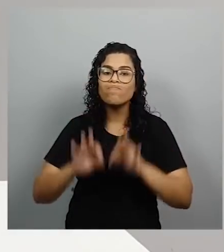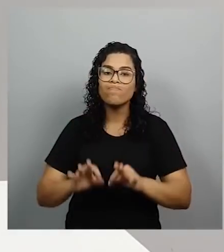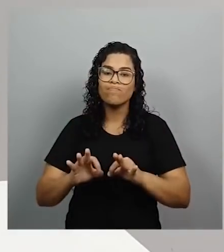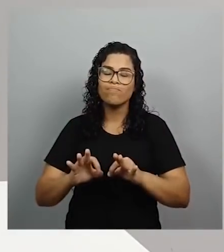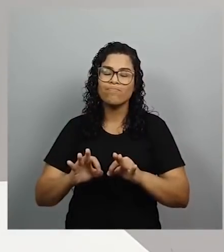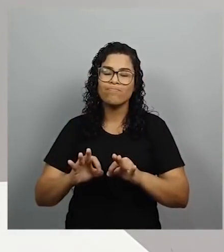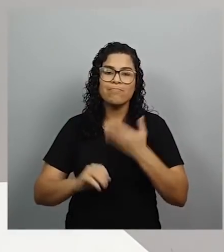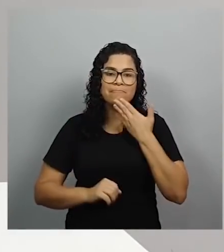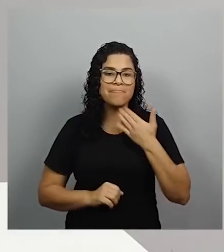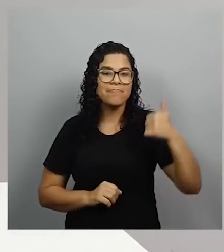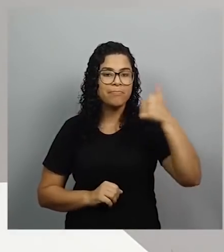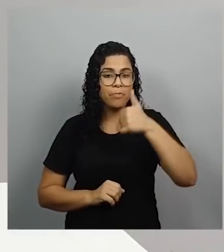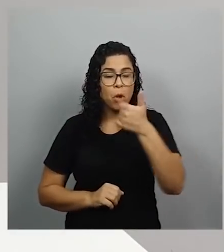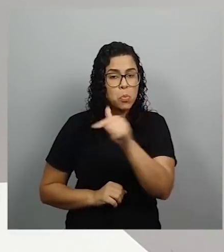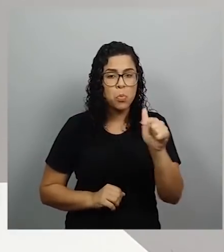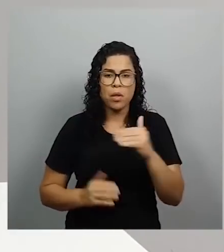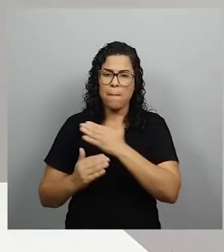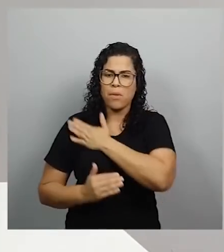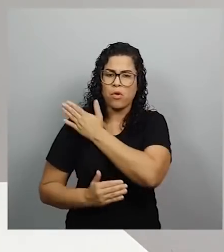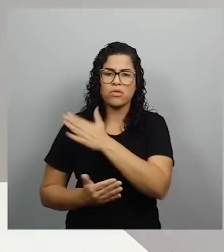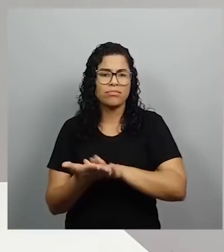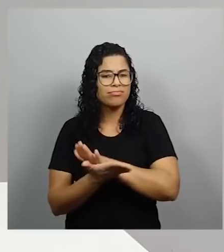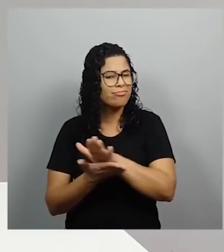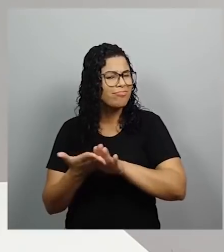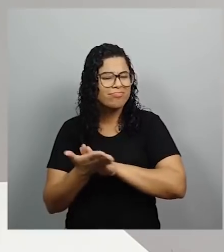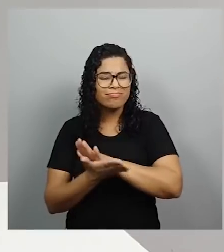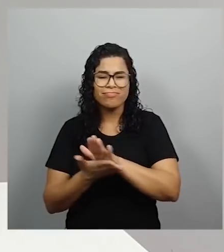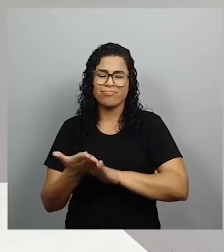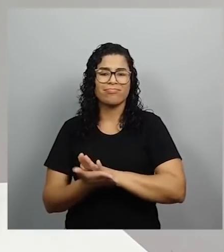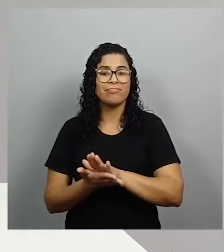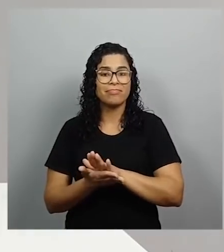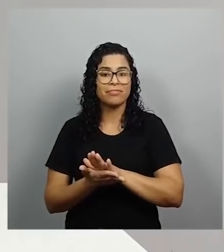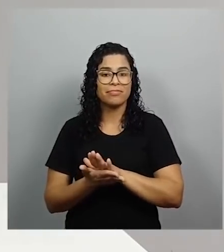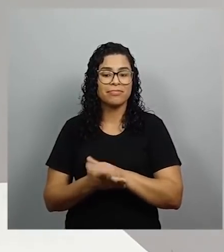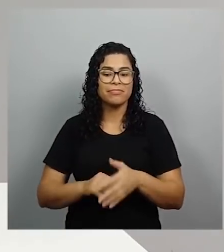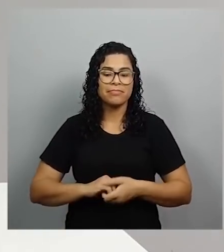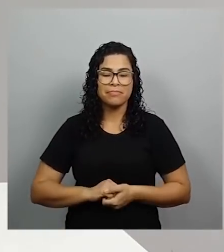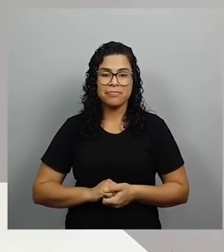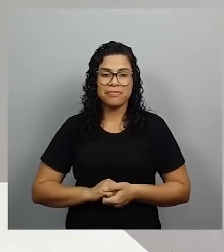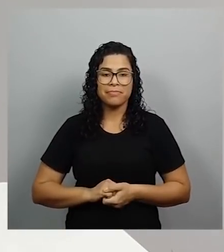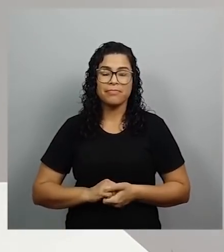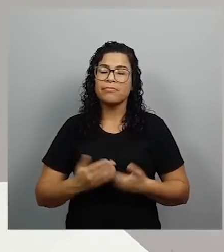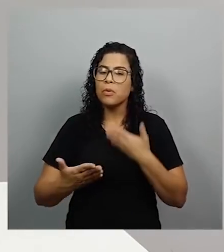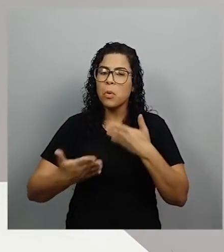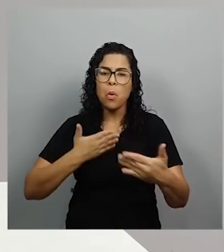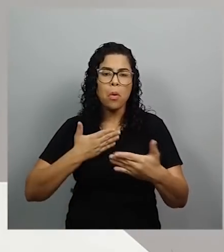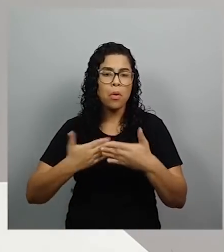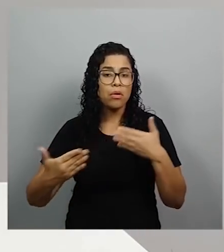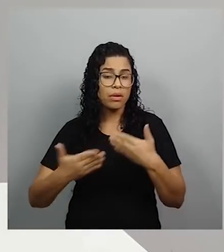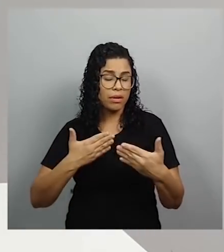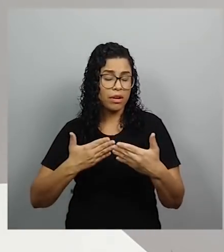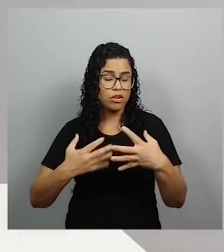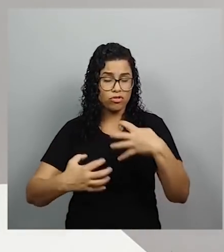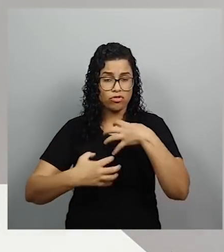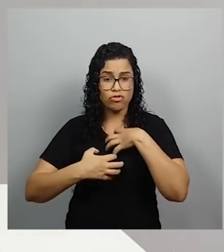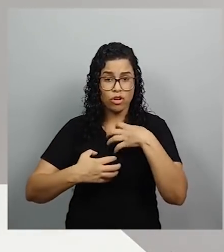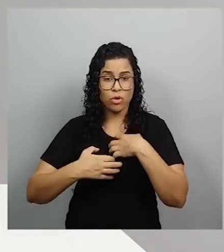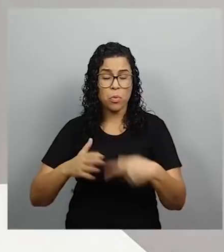a todos, sem preconceitos de origem, raça, sexo, cor, idade e qualquer forma de